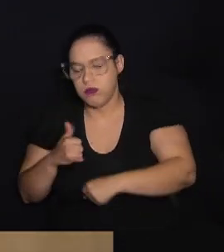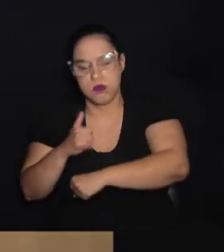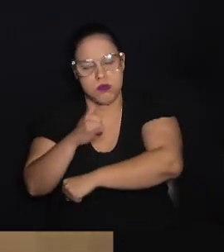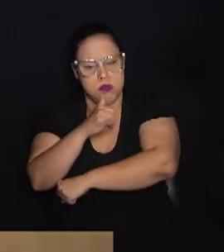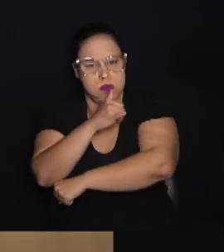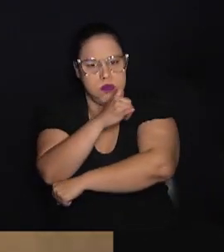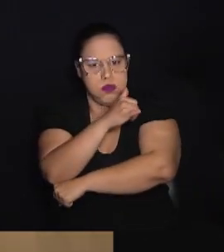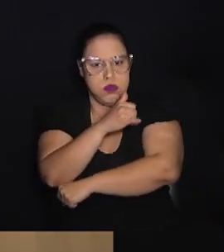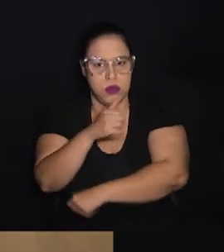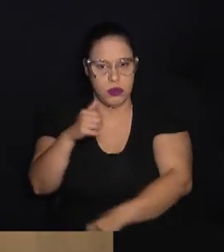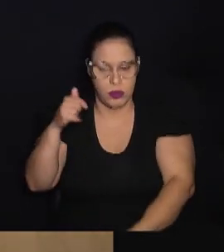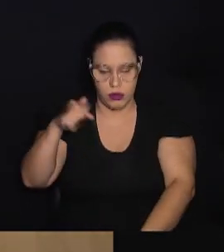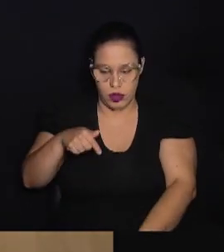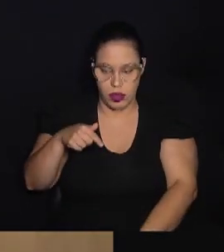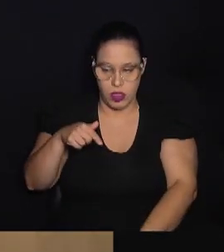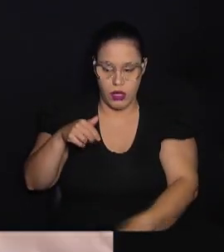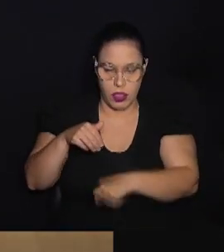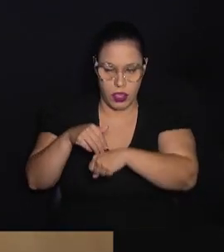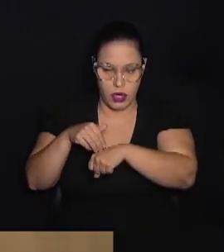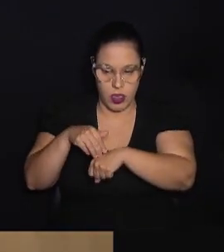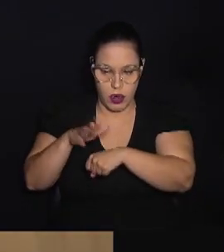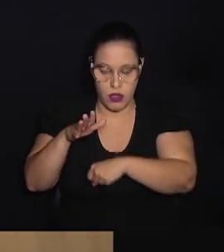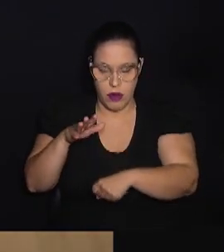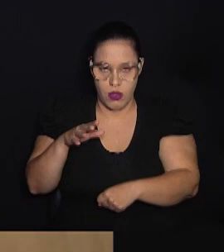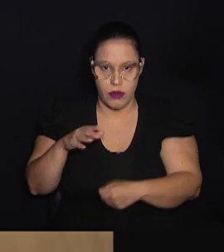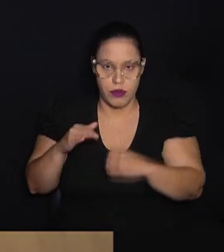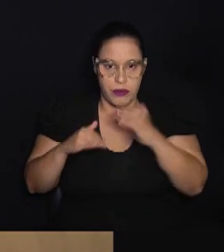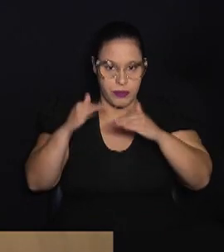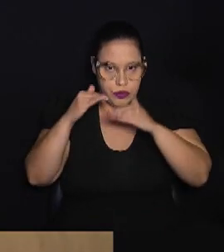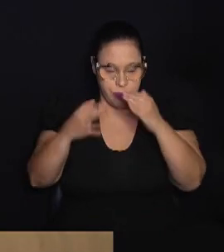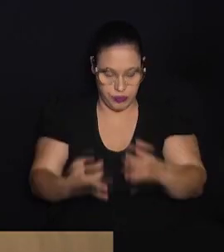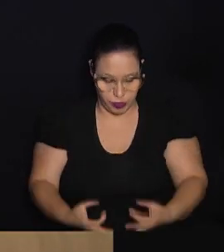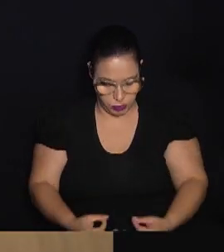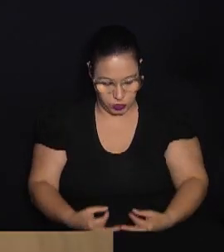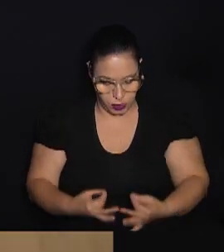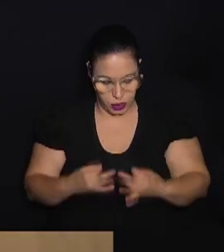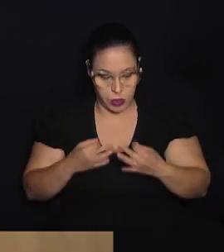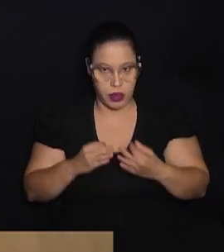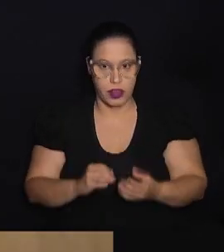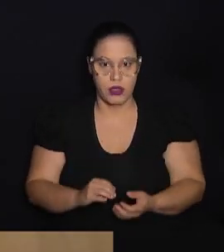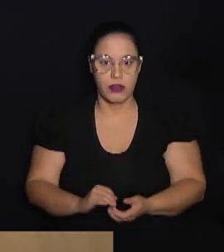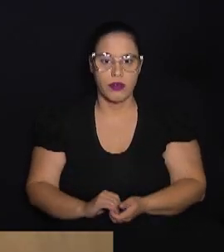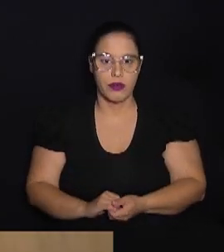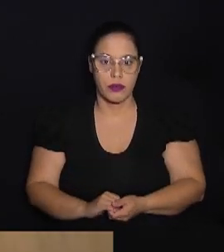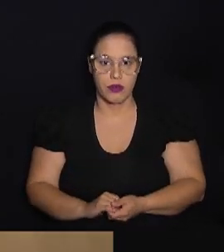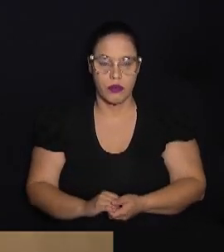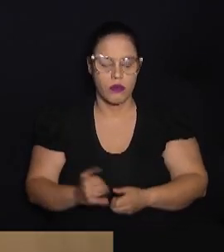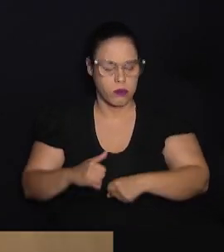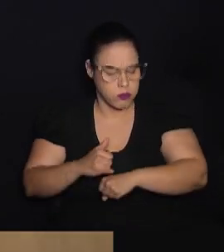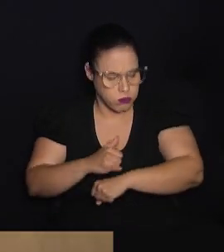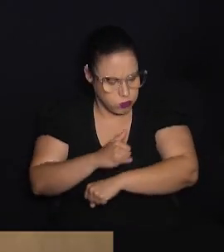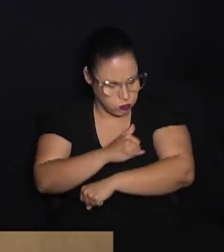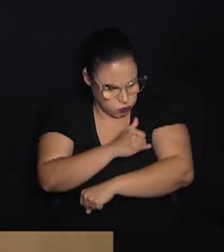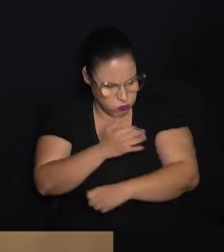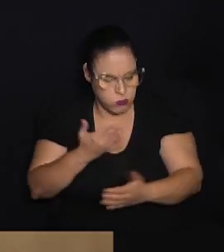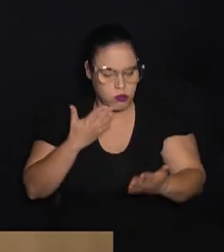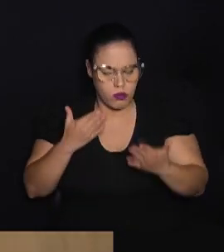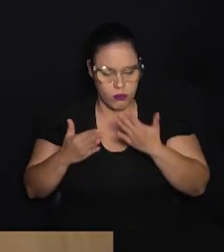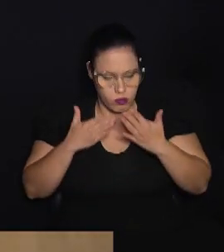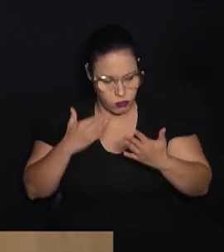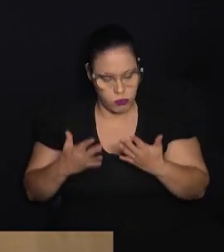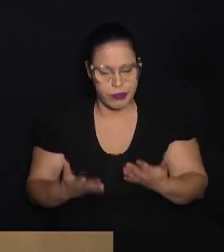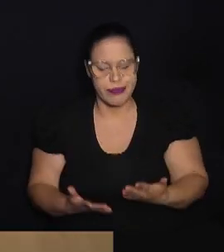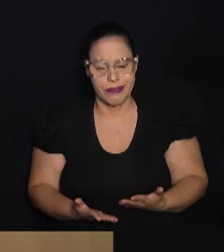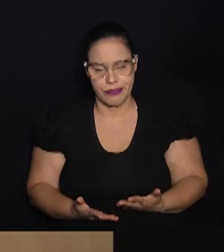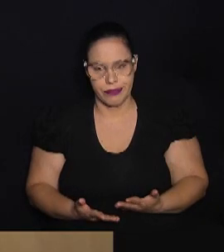até 7 vezes mais o risco de desenvolver câncer de endométrio. Então, a obesidade está associado a isso, mas está